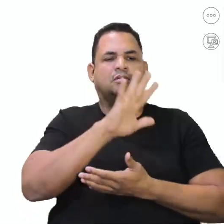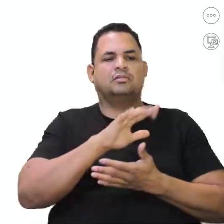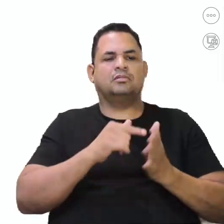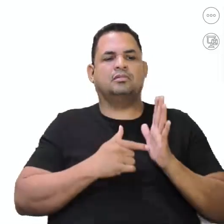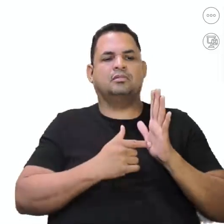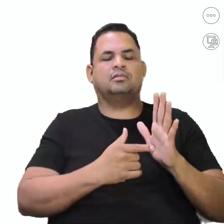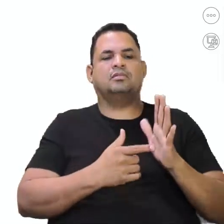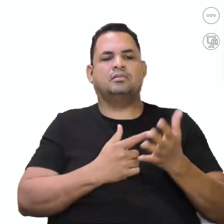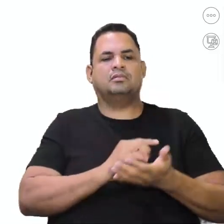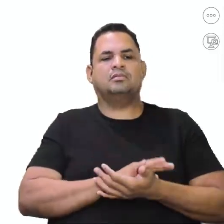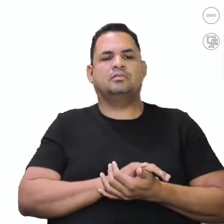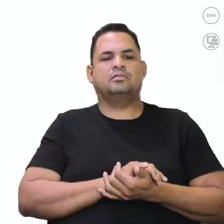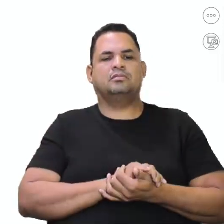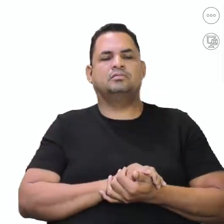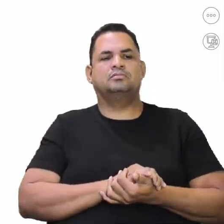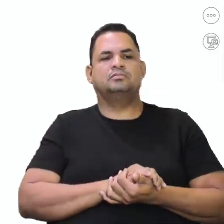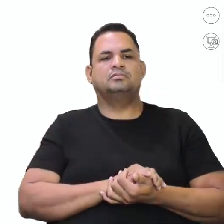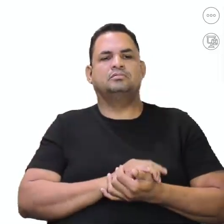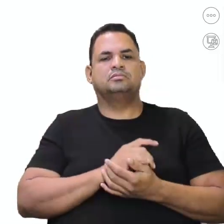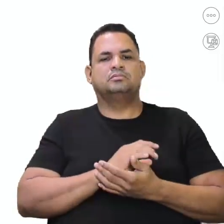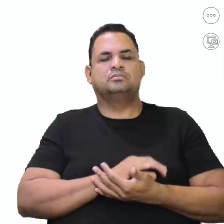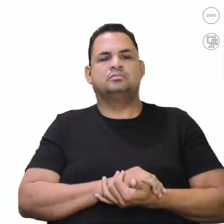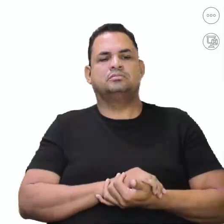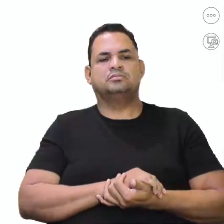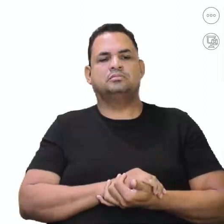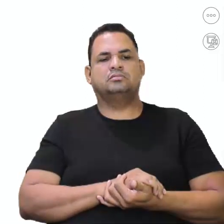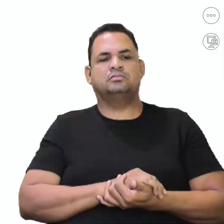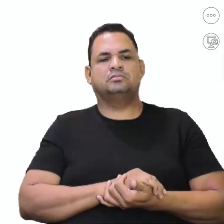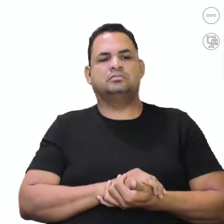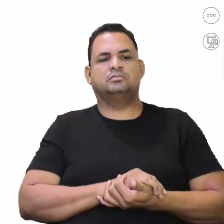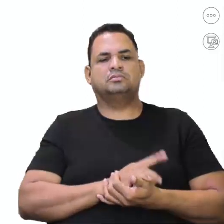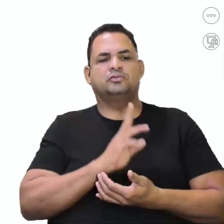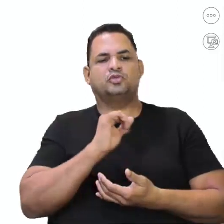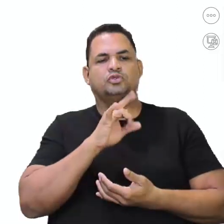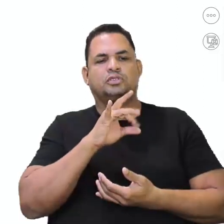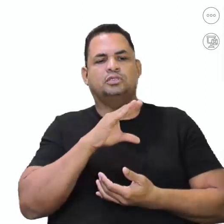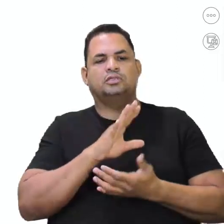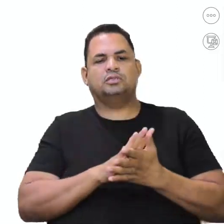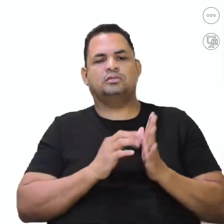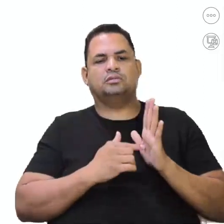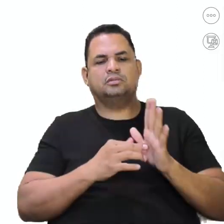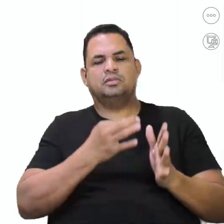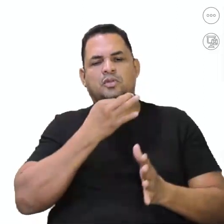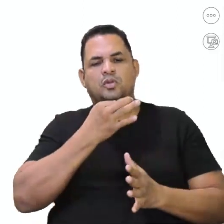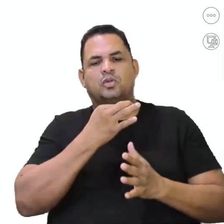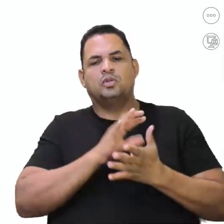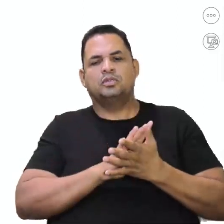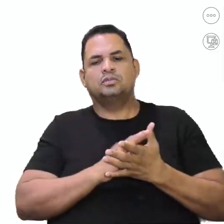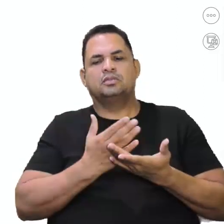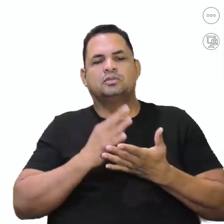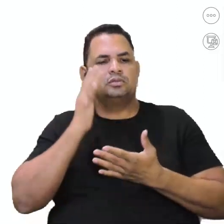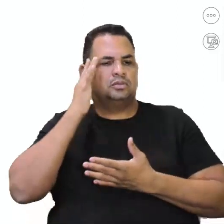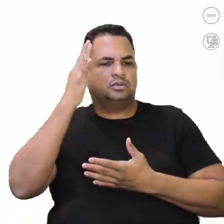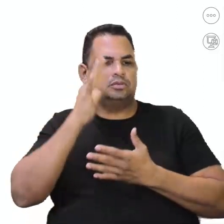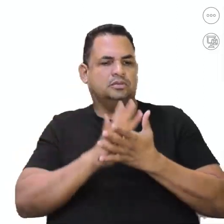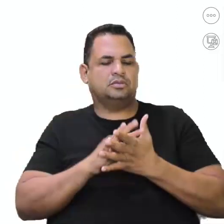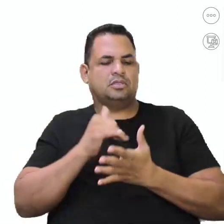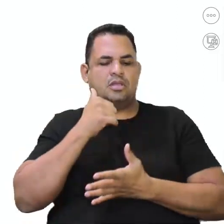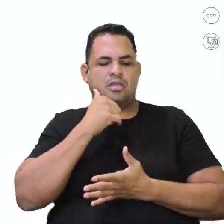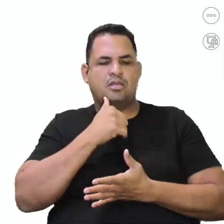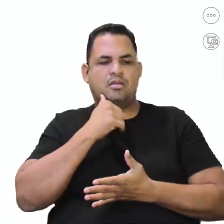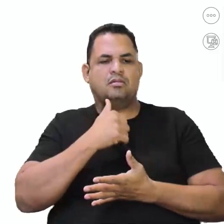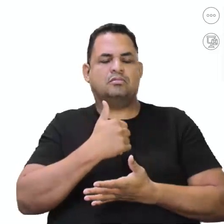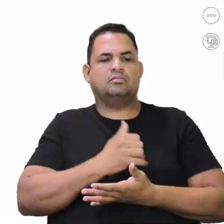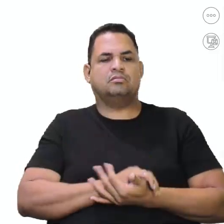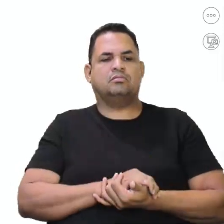que mostra essa expressão. Susanita apresenta um discurso de acordo com as teorias feministas,